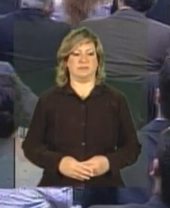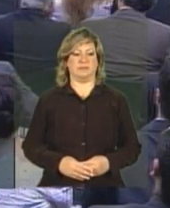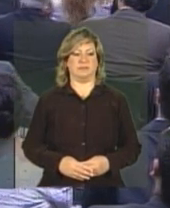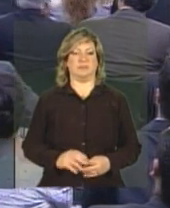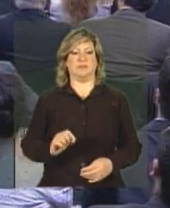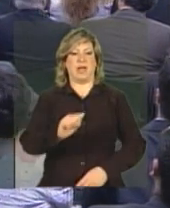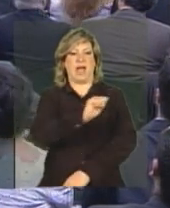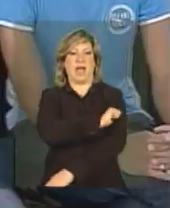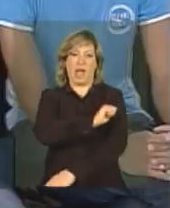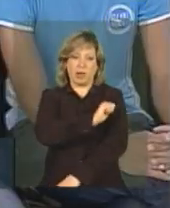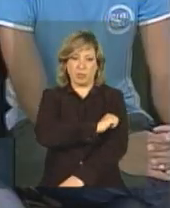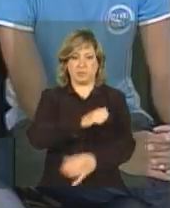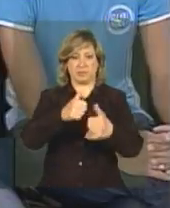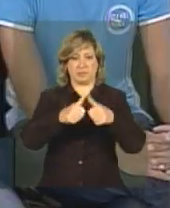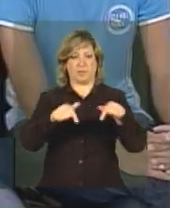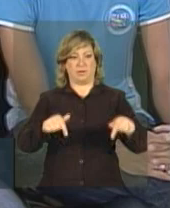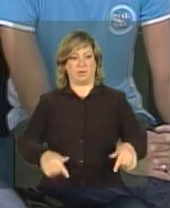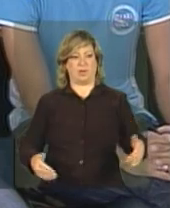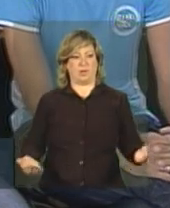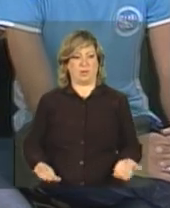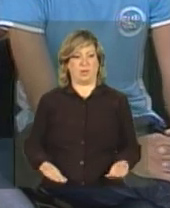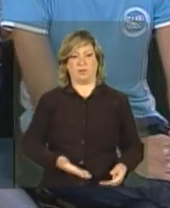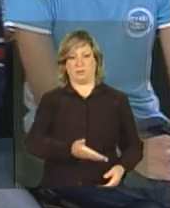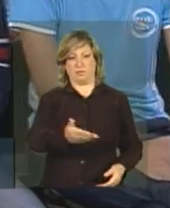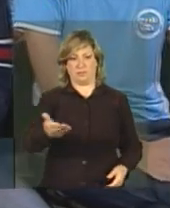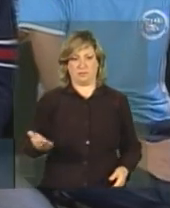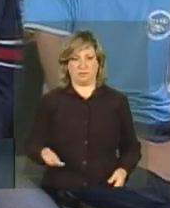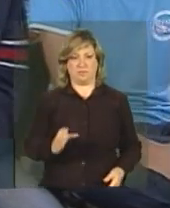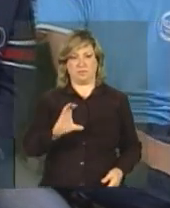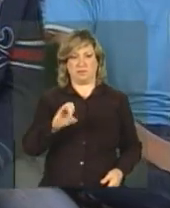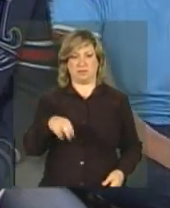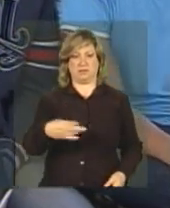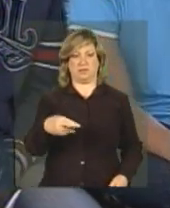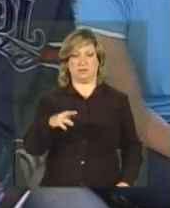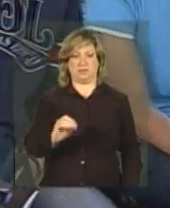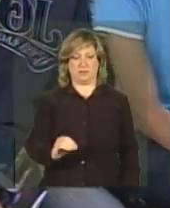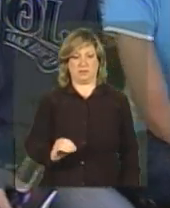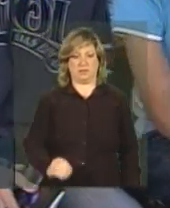os alunos aqui presentes do centro,